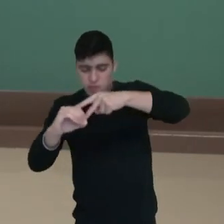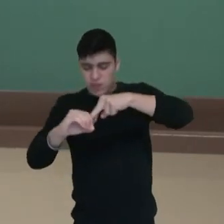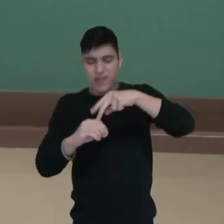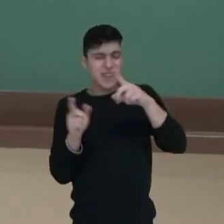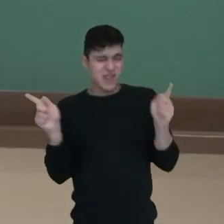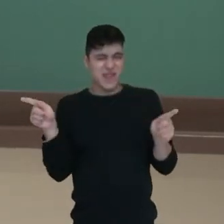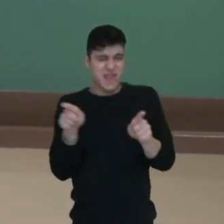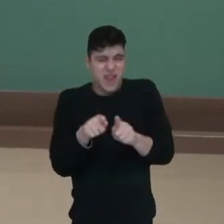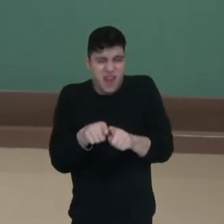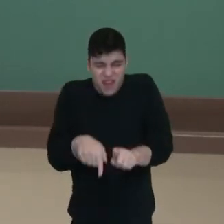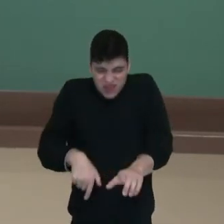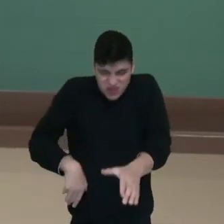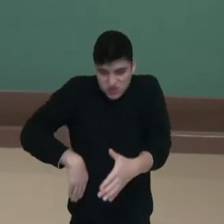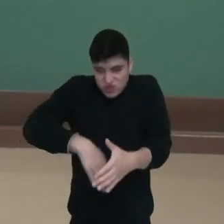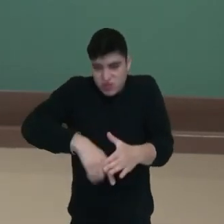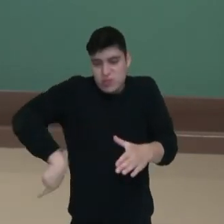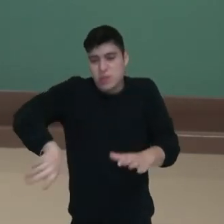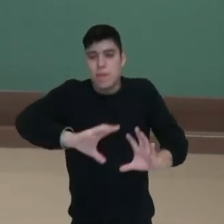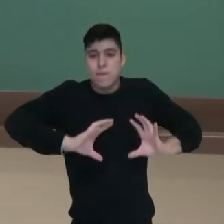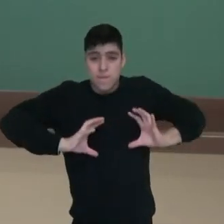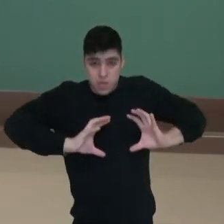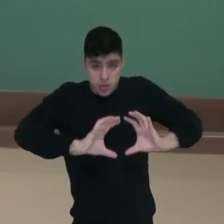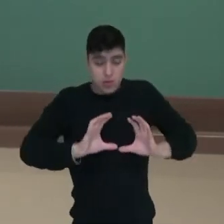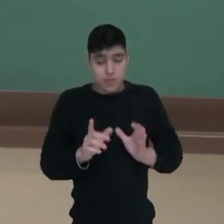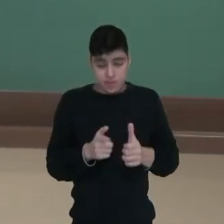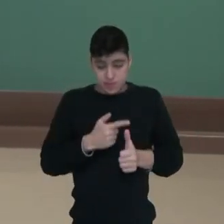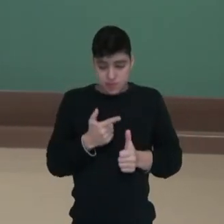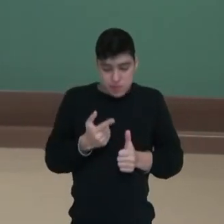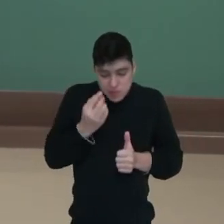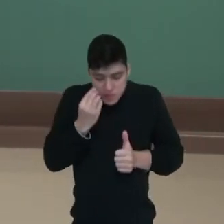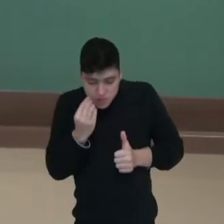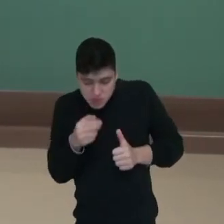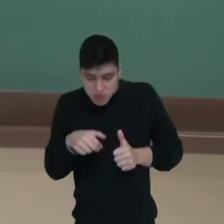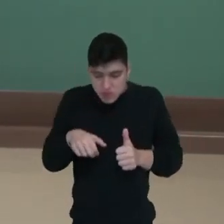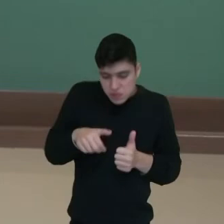fazer condução, tá? Certo? Depois vocês